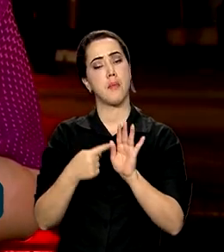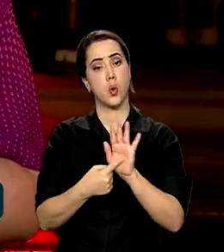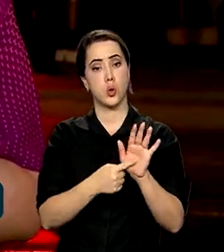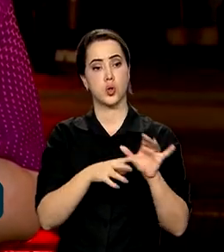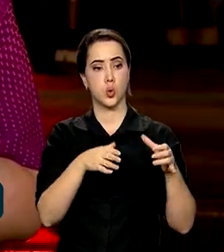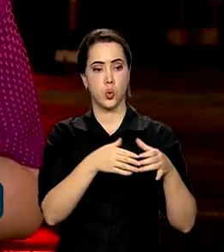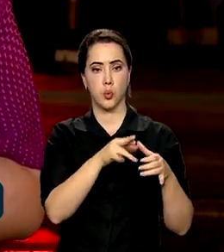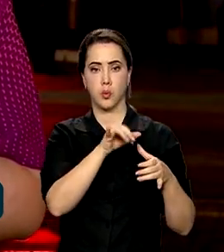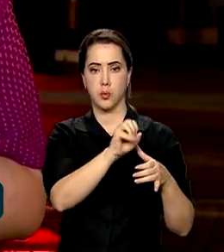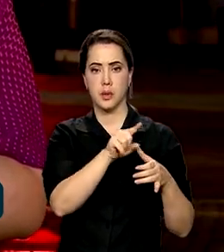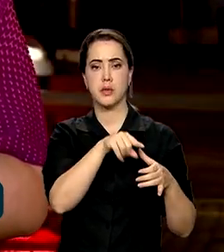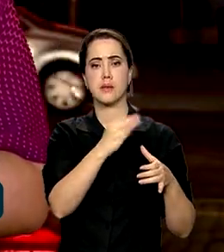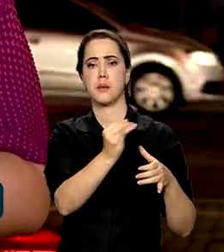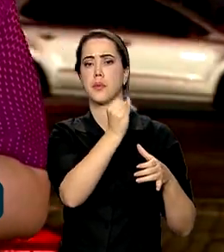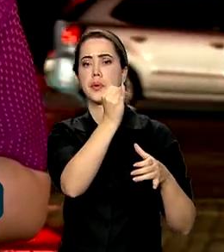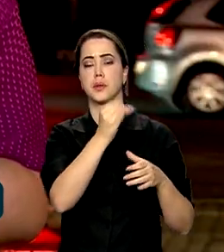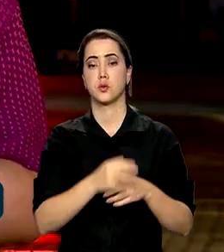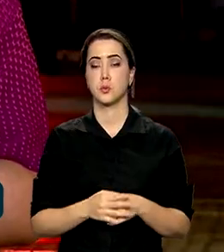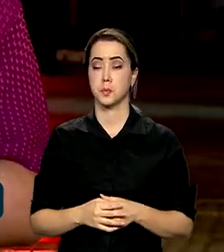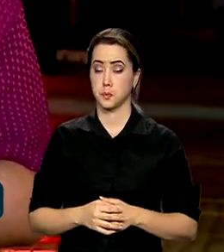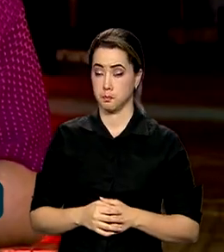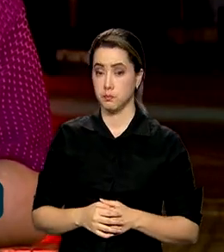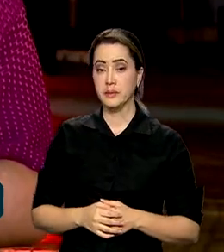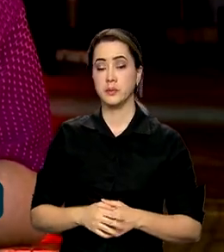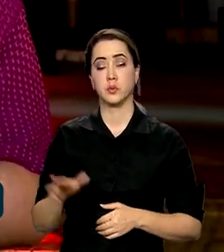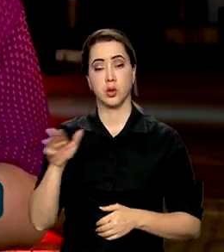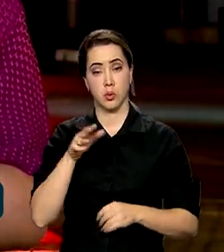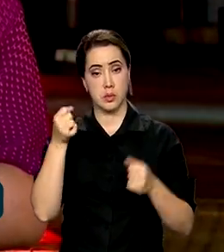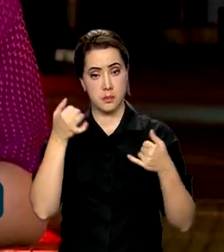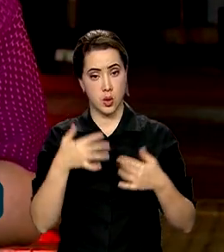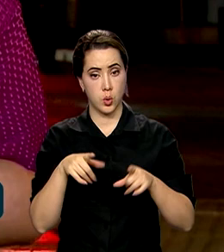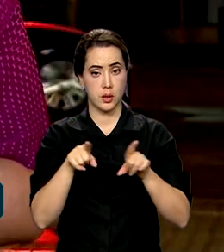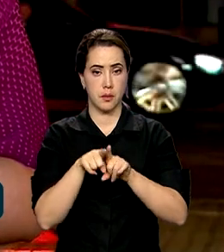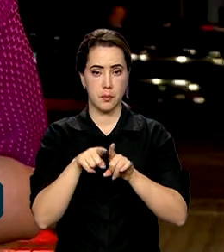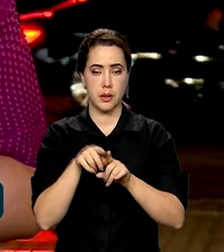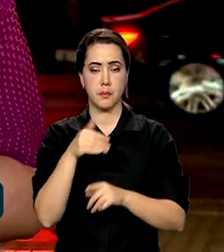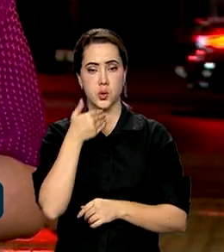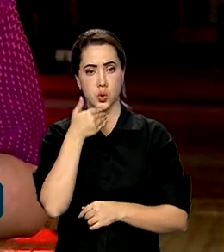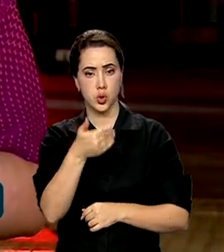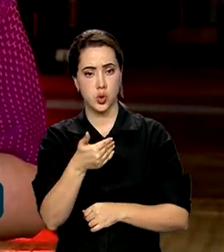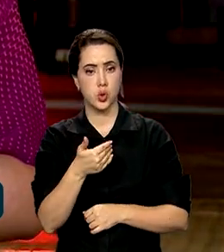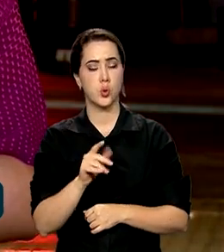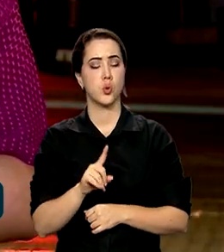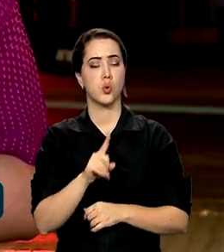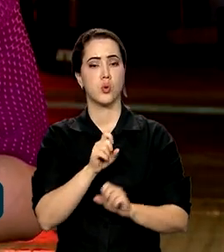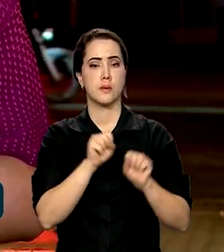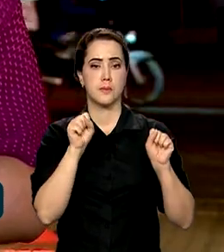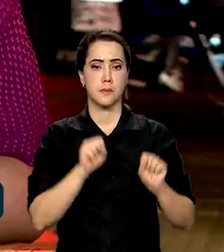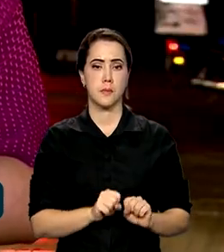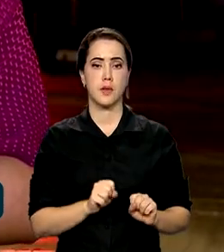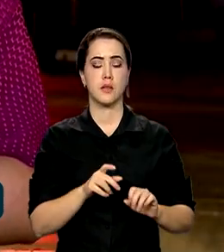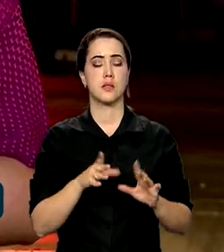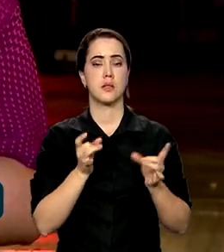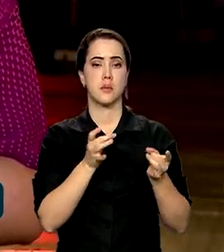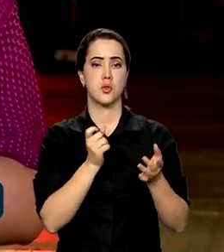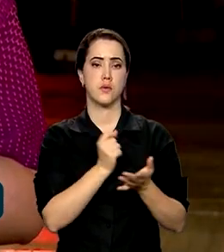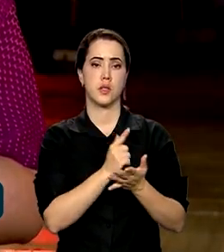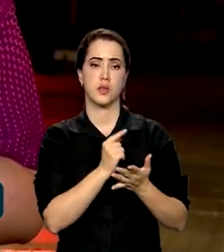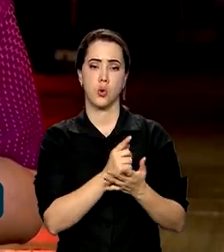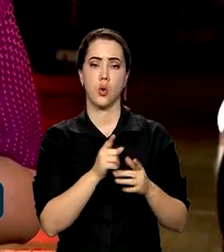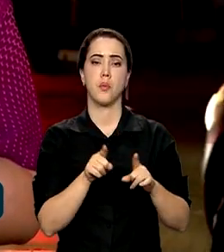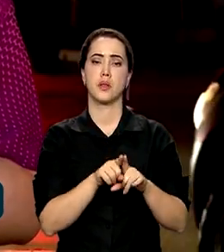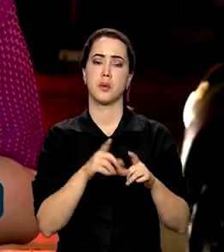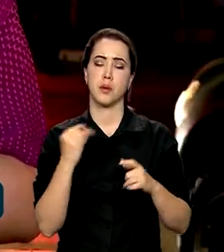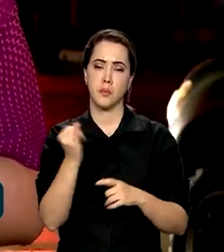cada vez mais relevância. Lula também defendeu o sistema multilateral de comércio e a importância da descarbonização